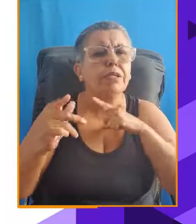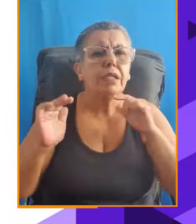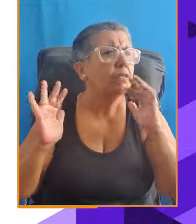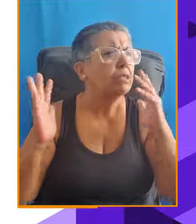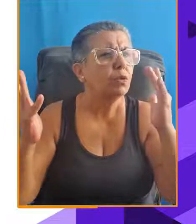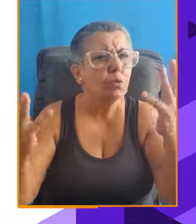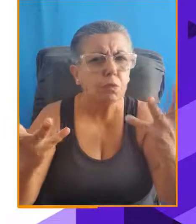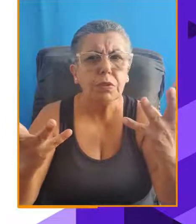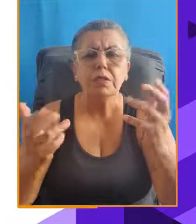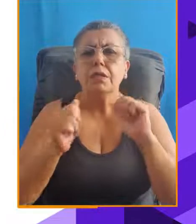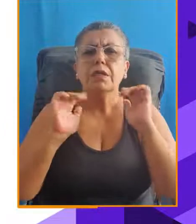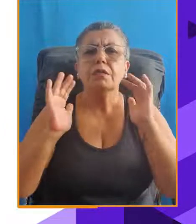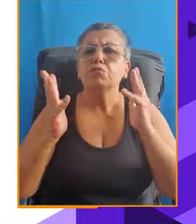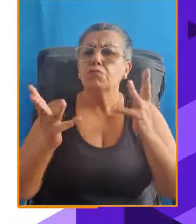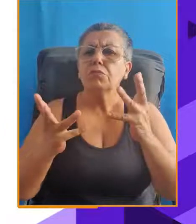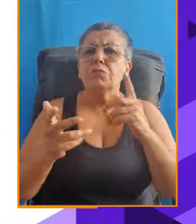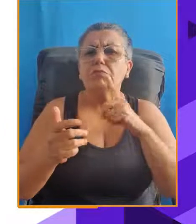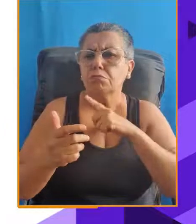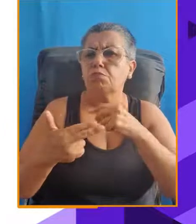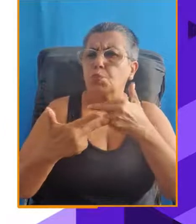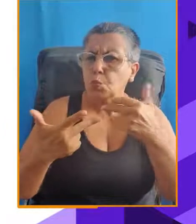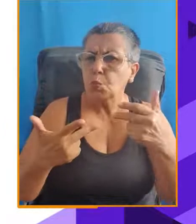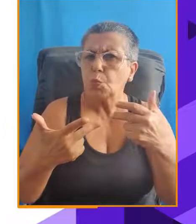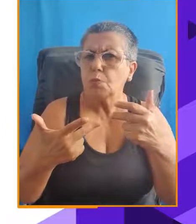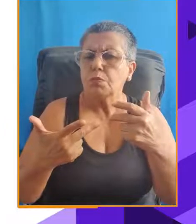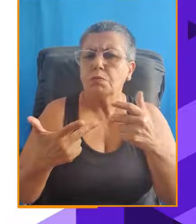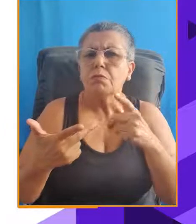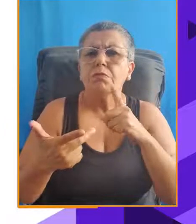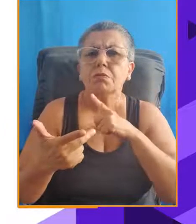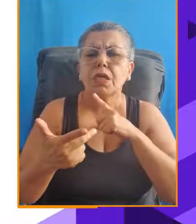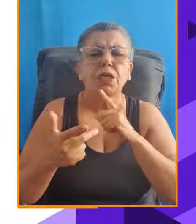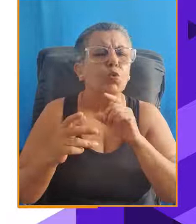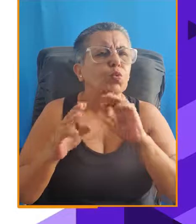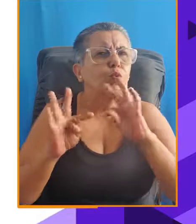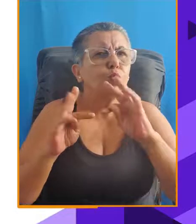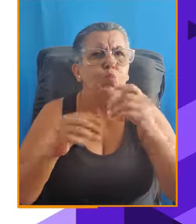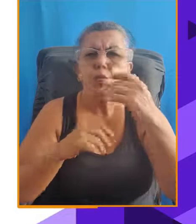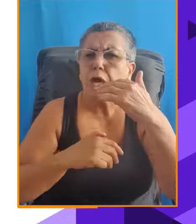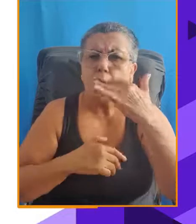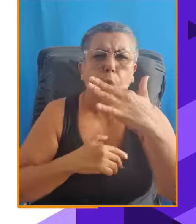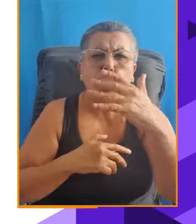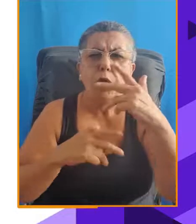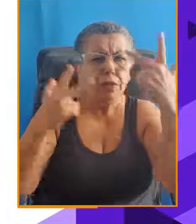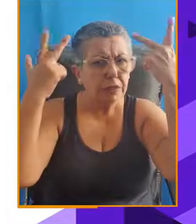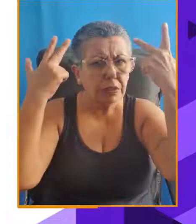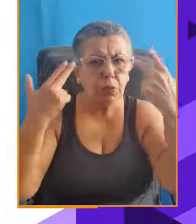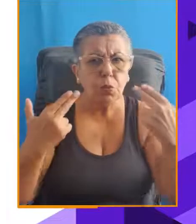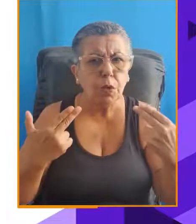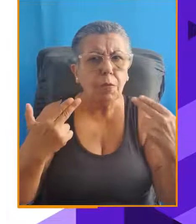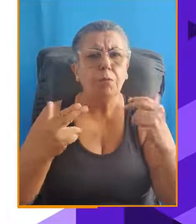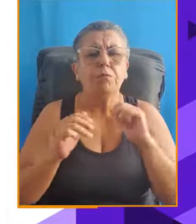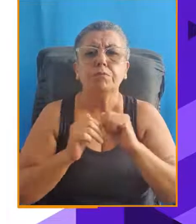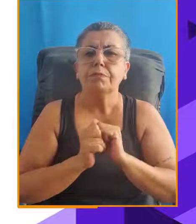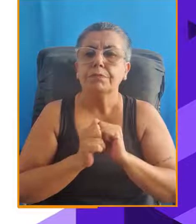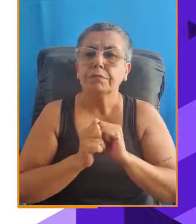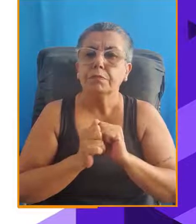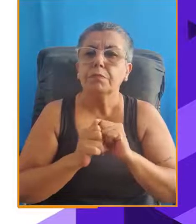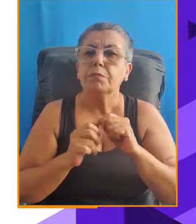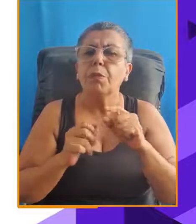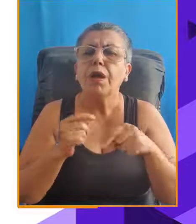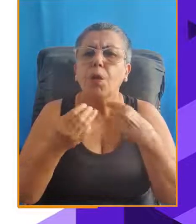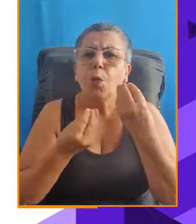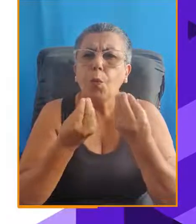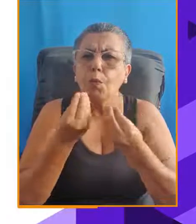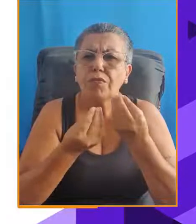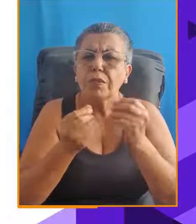natureza. Na natureza, os elementos estão impregnados de cores naturais. Para a